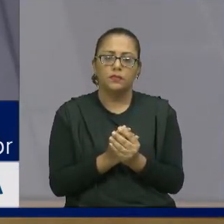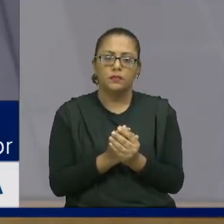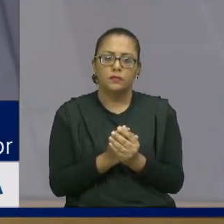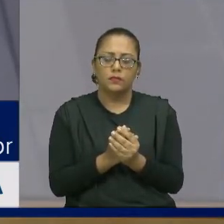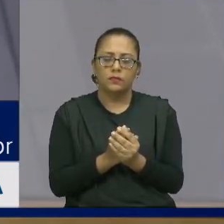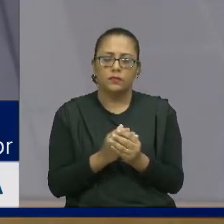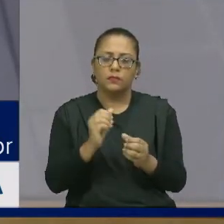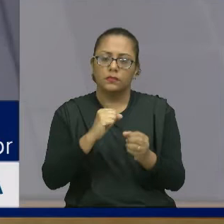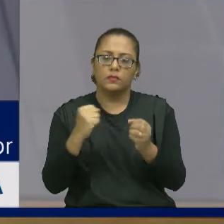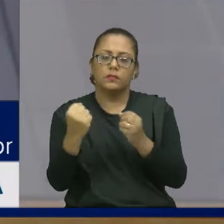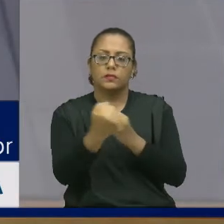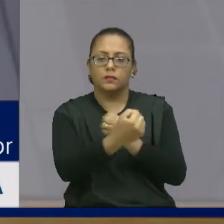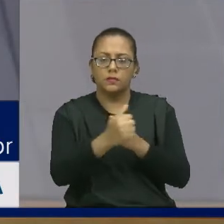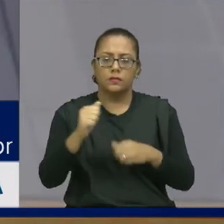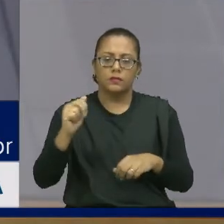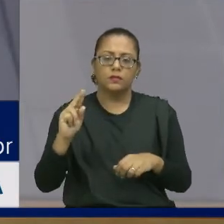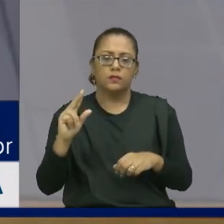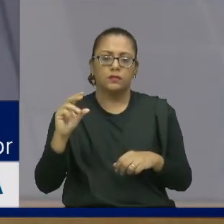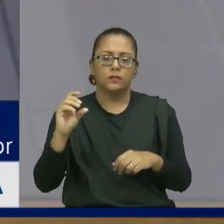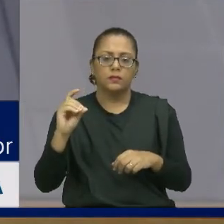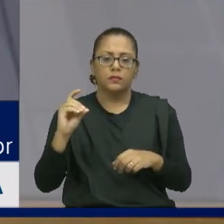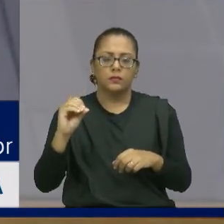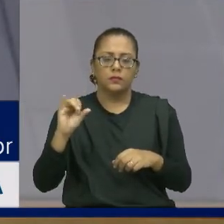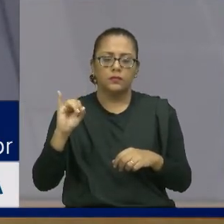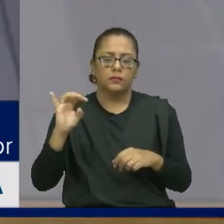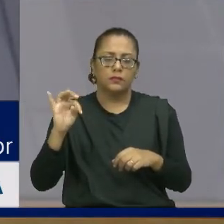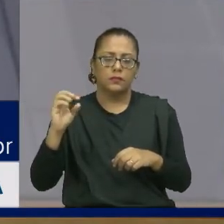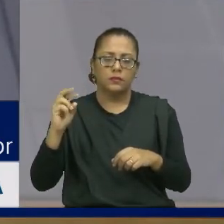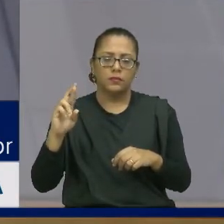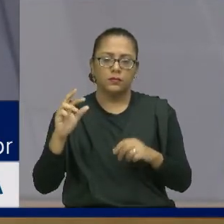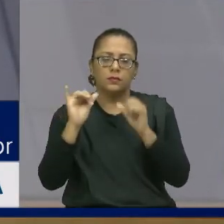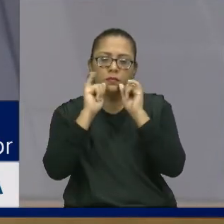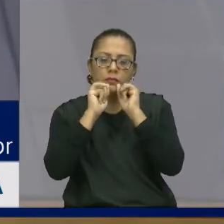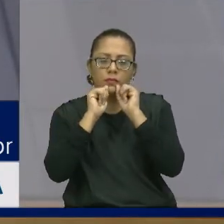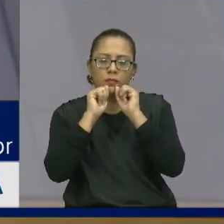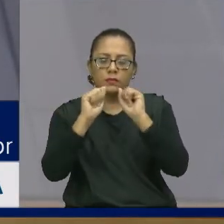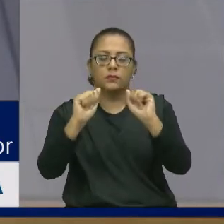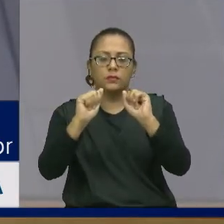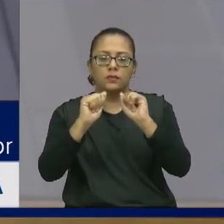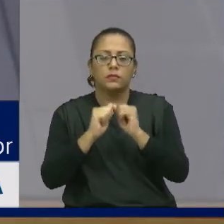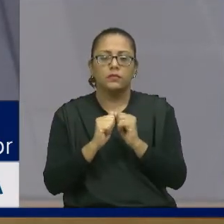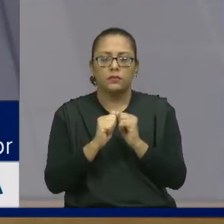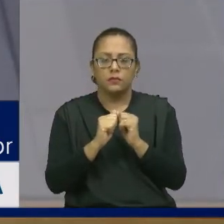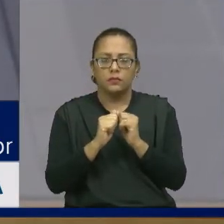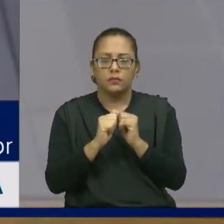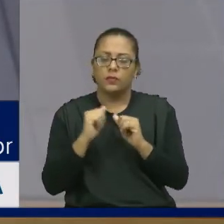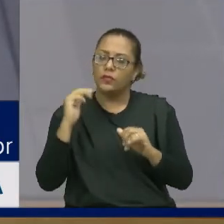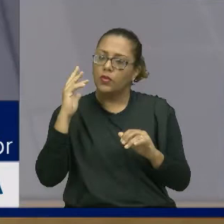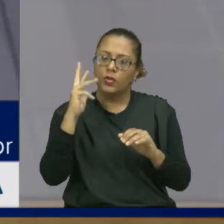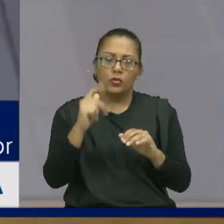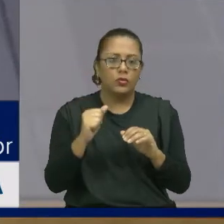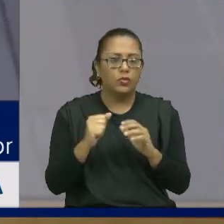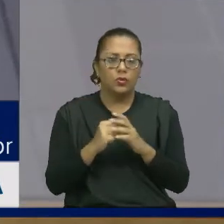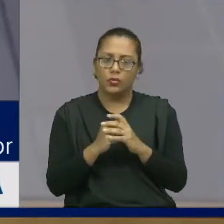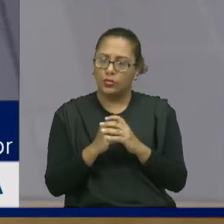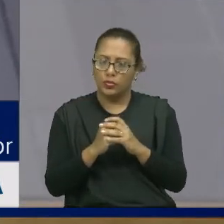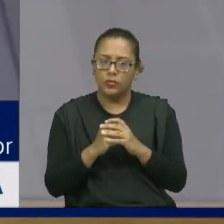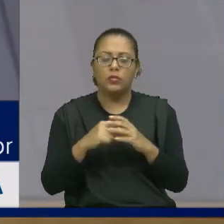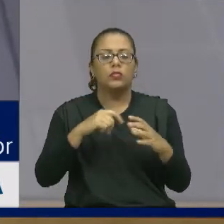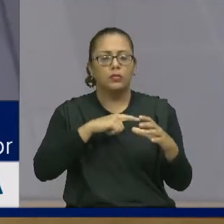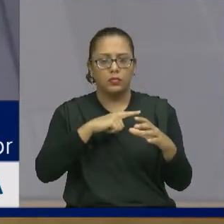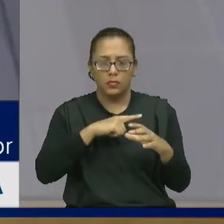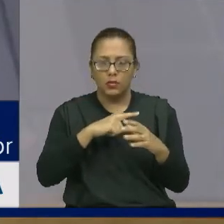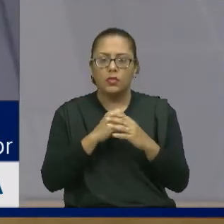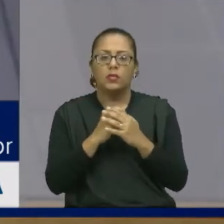Associação dos Auditores, todos os vereadores receberam esta publicação deles.